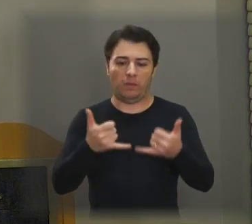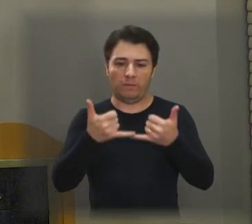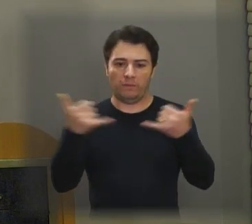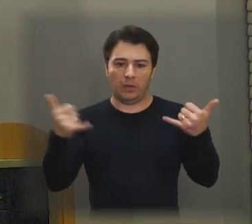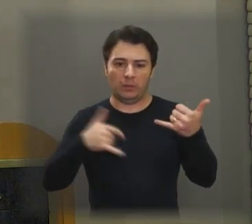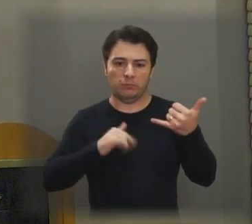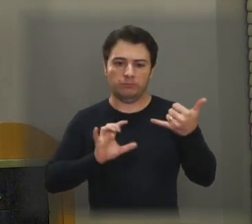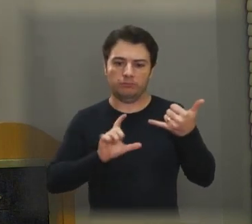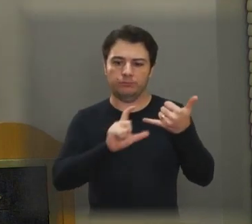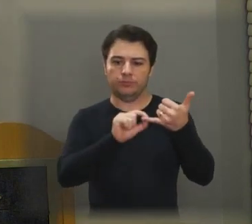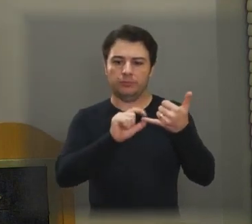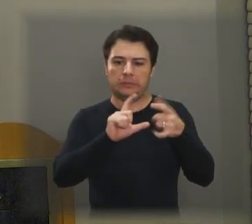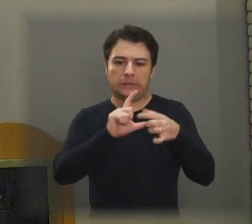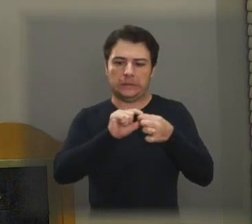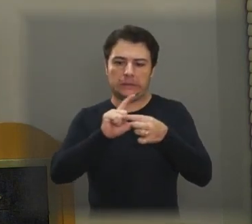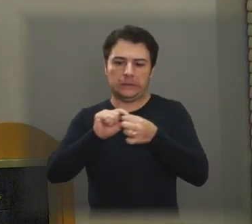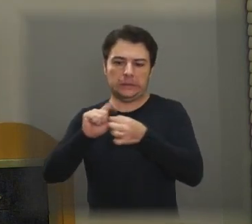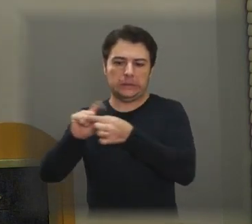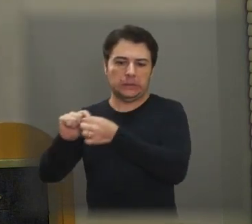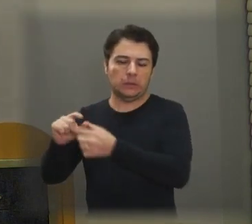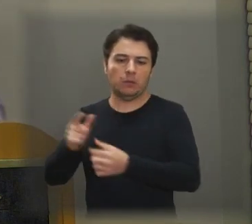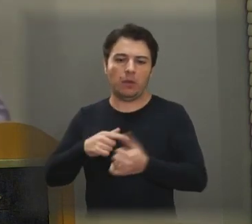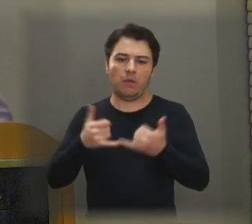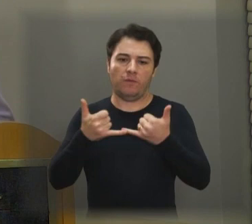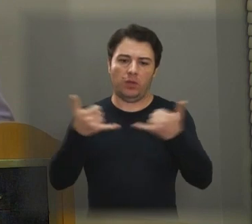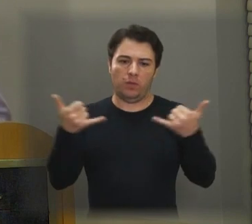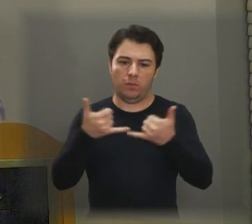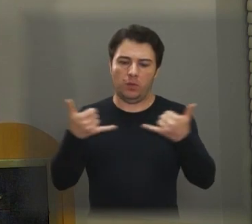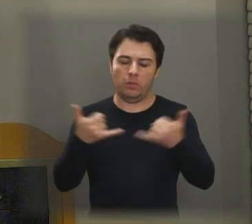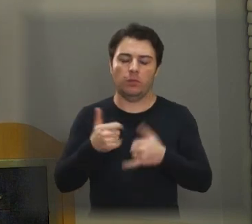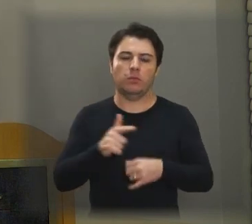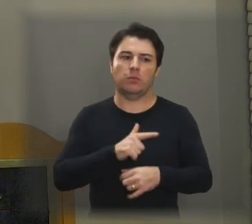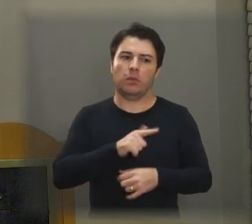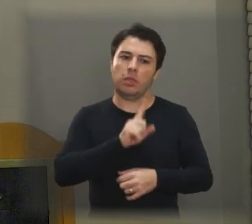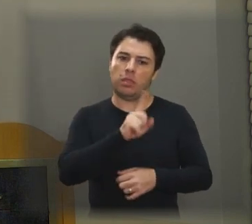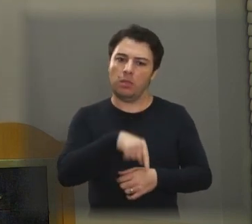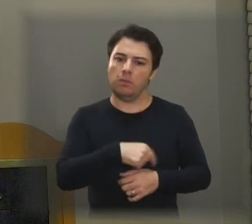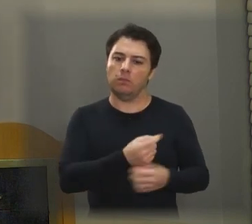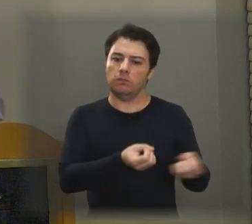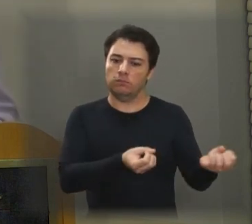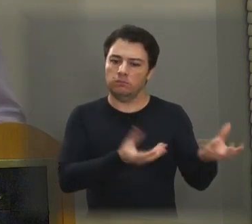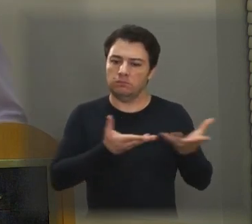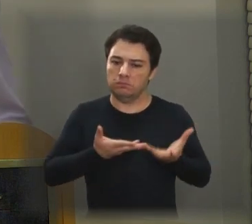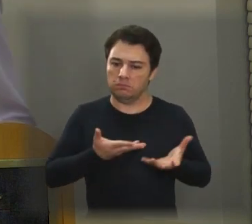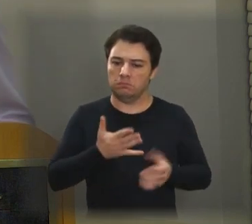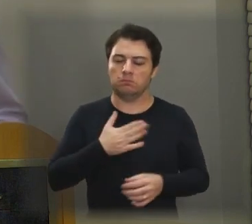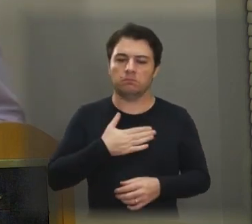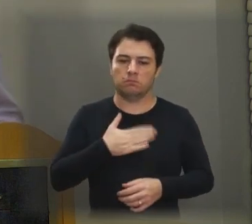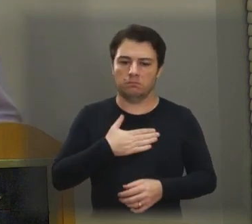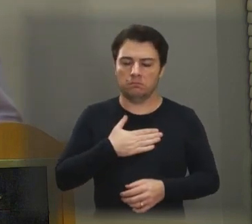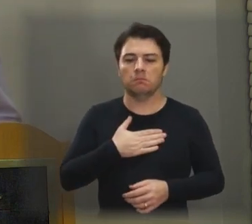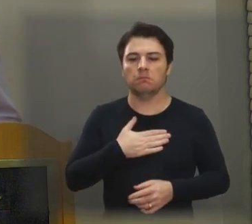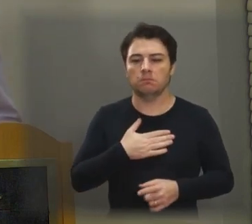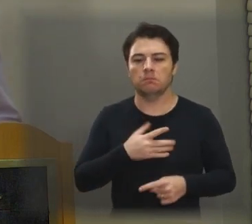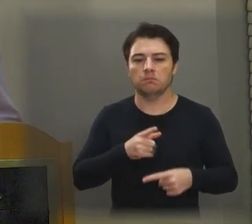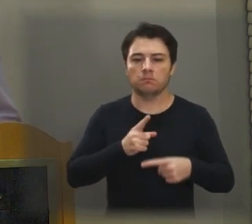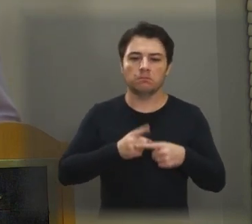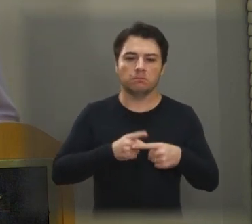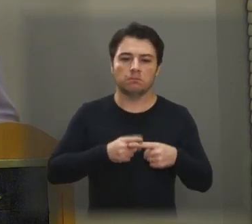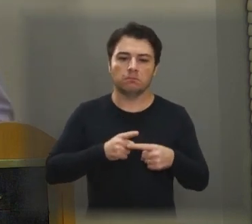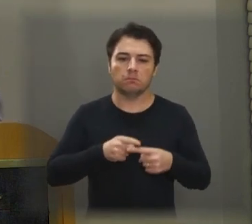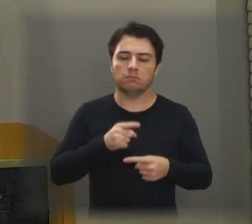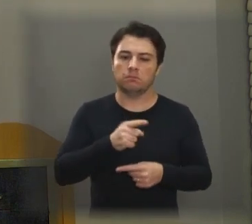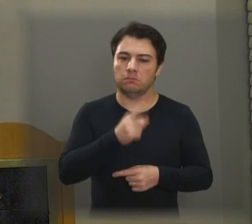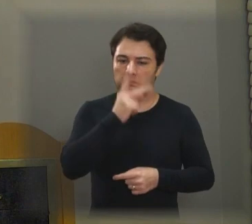serviços ligar no poste tem dezenas dezenas de fios têm passar informação depois melhor acho que sem fios lá que estão lá realmente tem utilidade